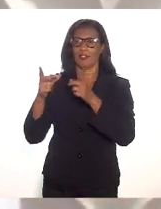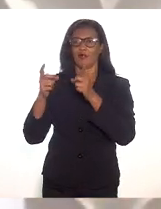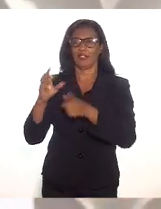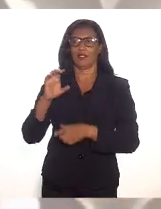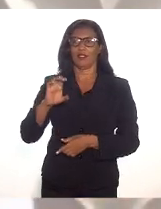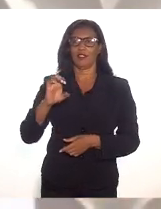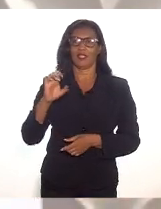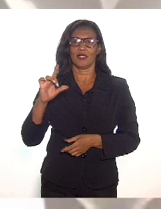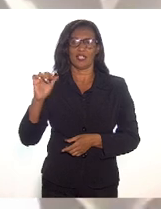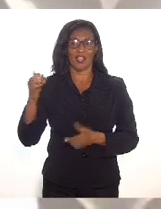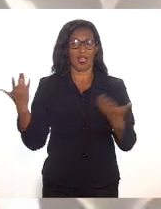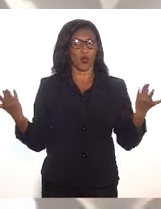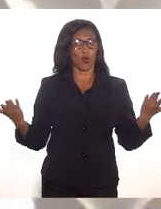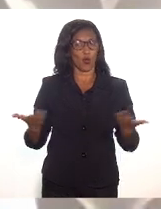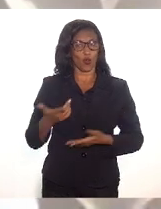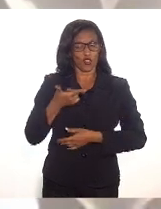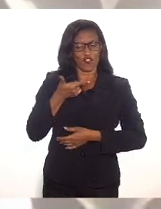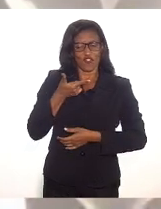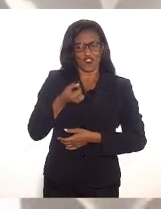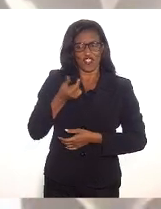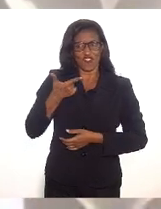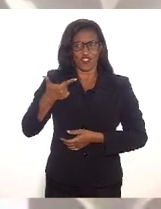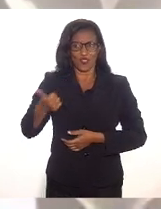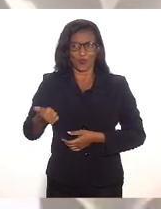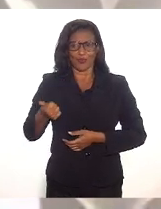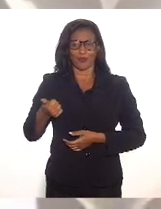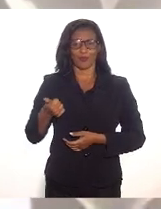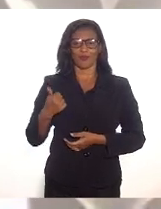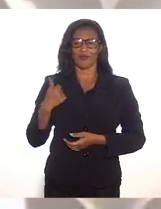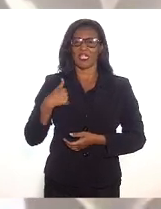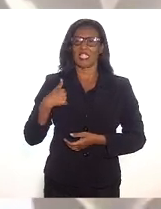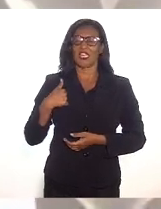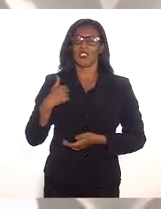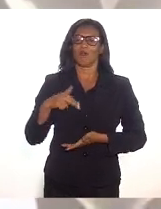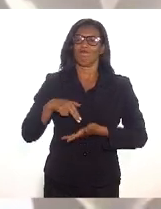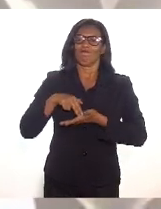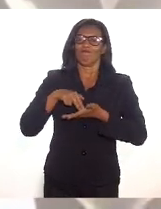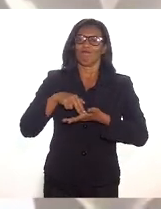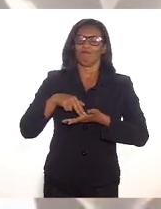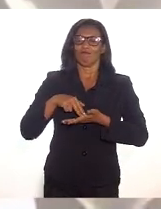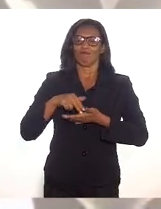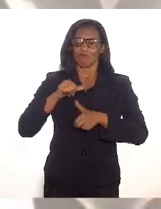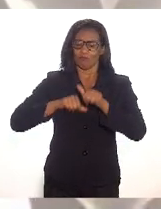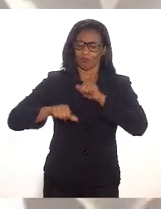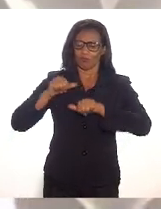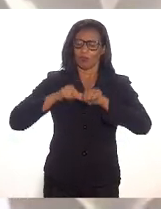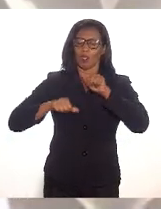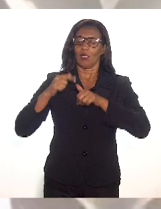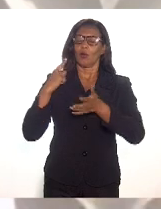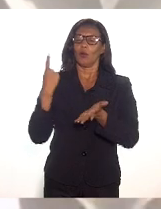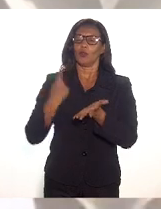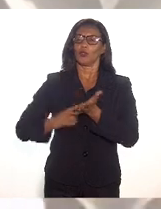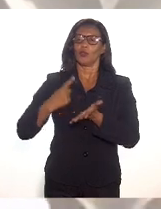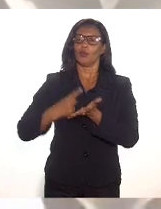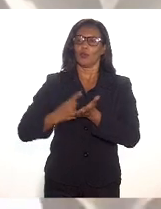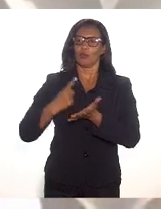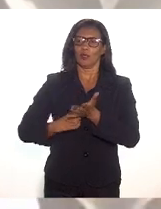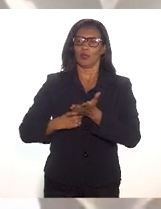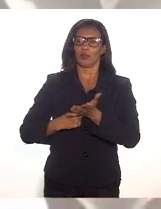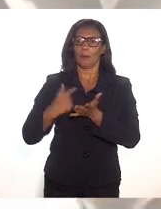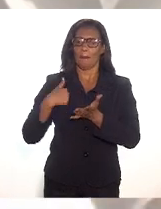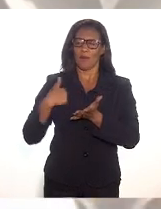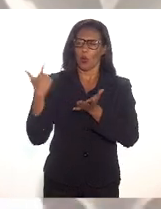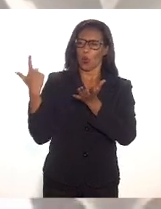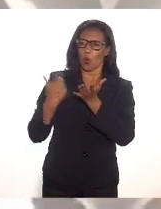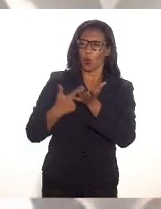SEDAI. Hoje, em 2021, eu saio daqui renovada com os meus compromissos, com o meu